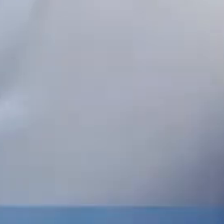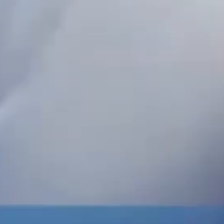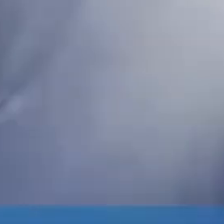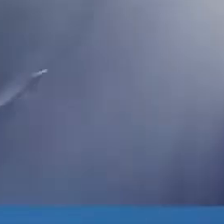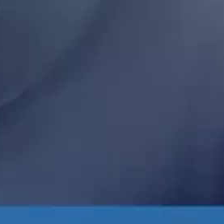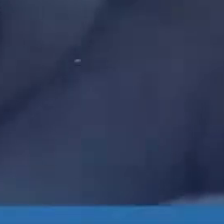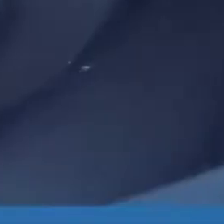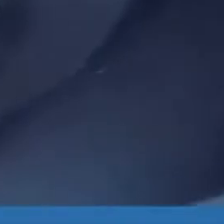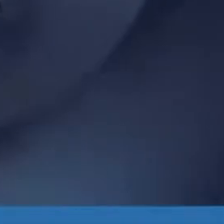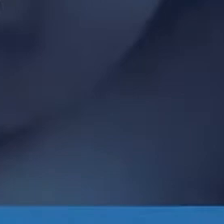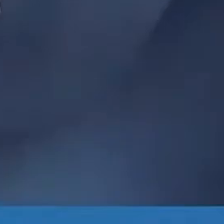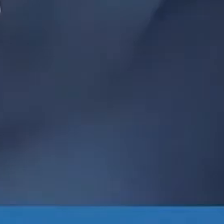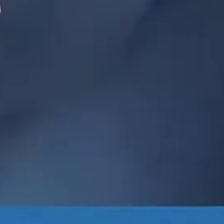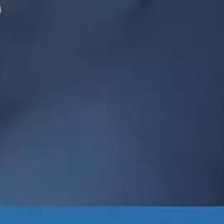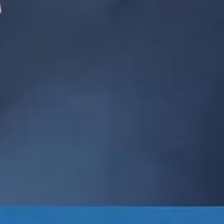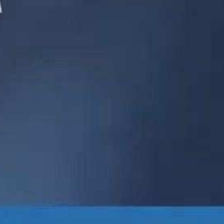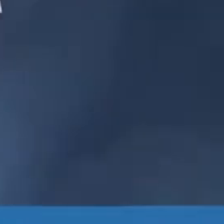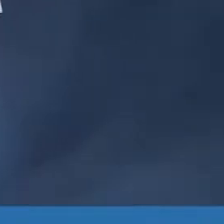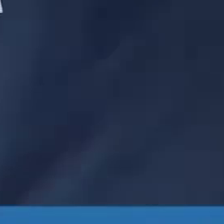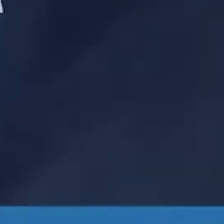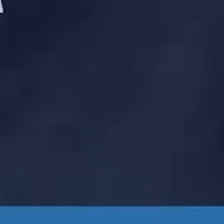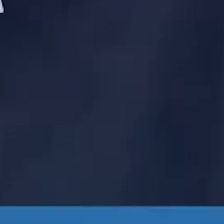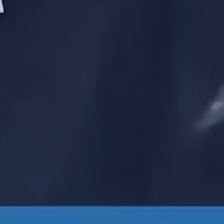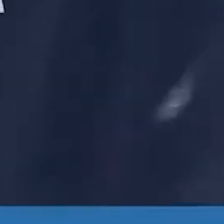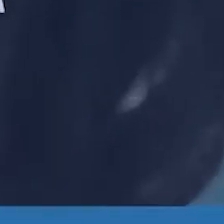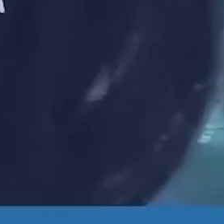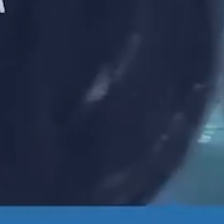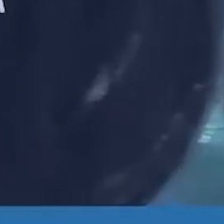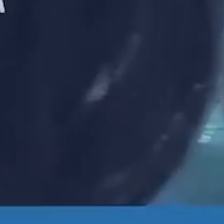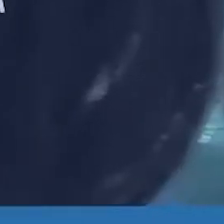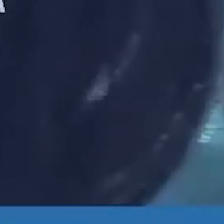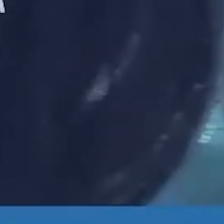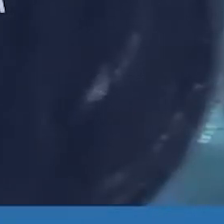Enquanto não passa, conheça o novo jeito Quali de ajudar.